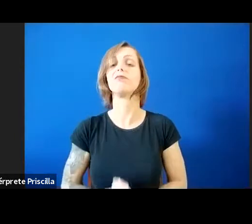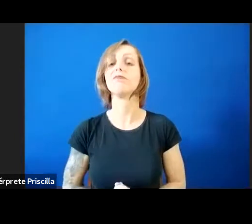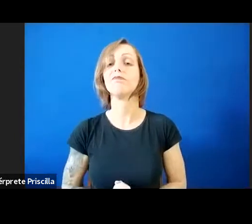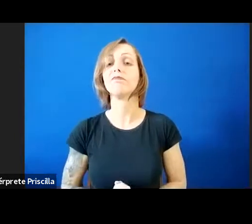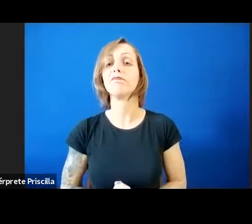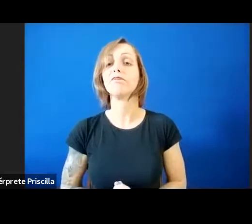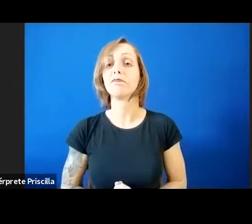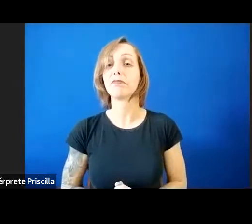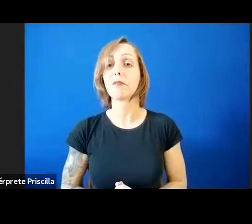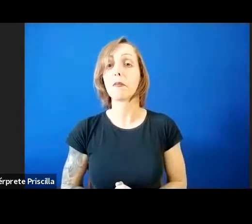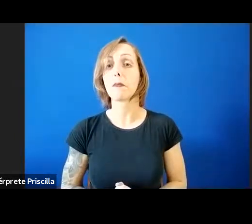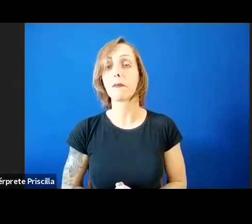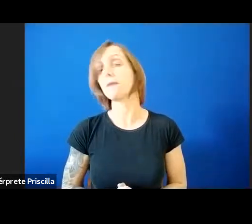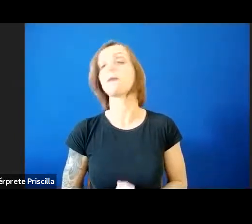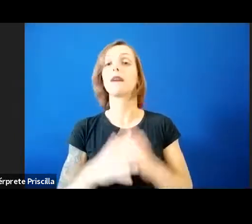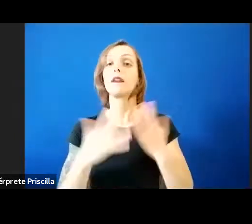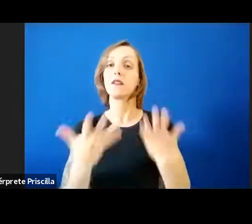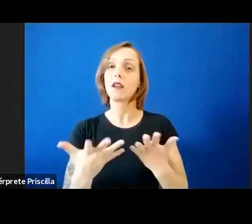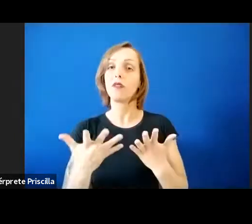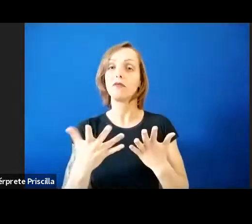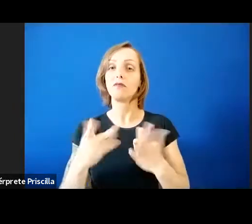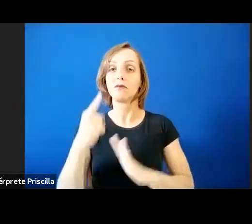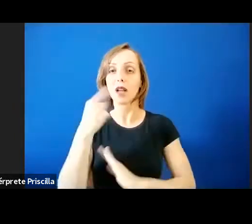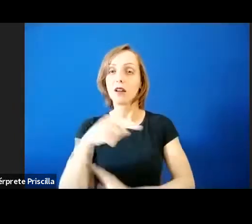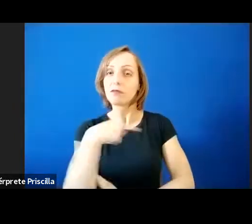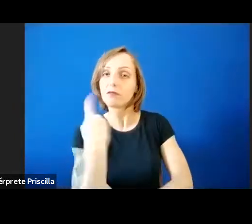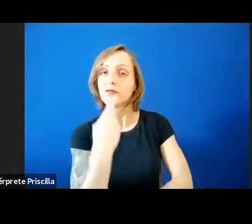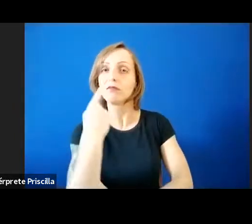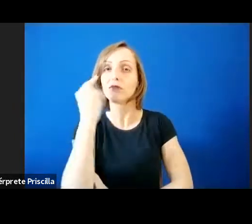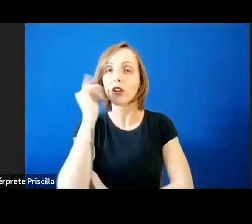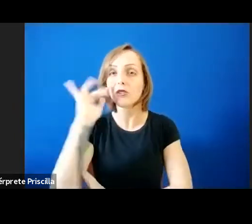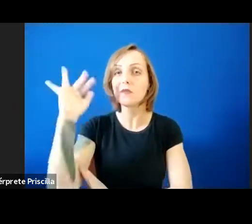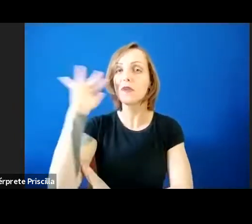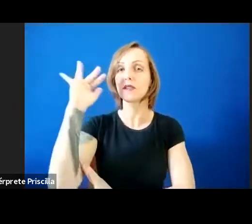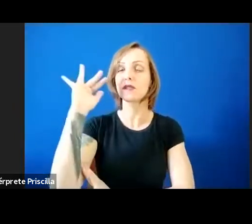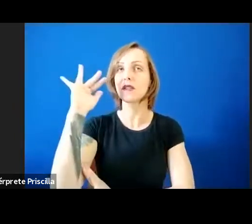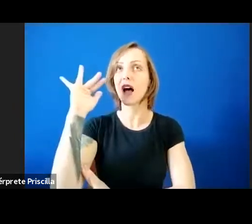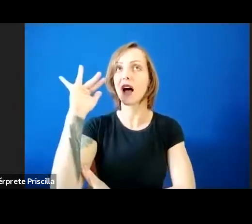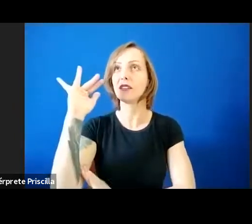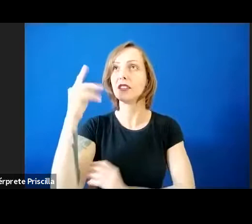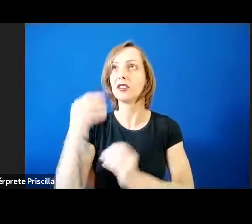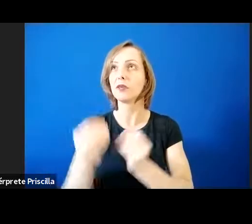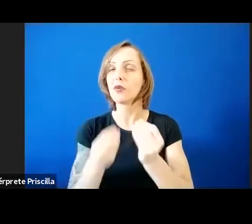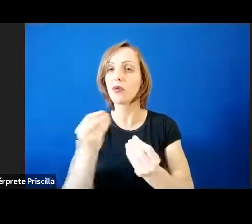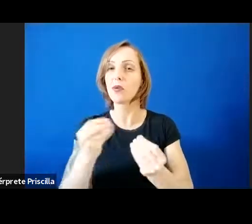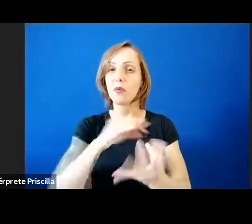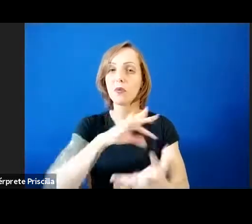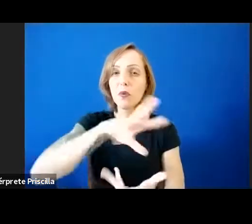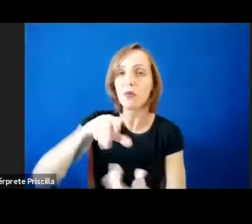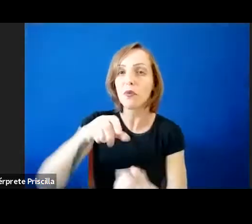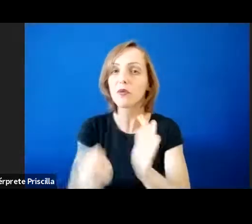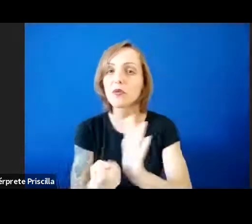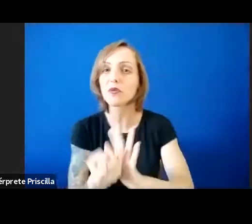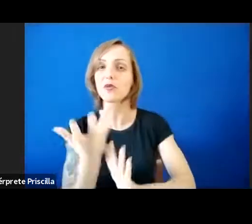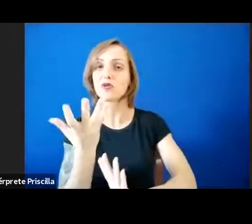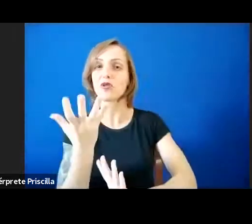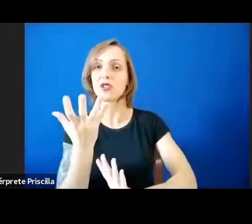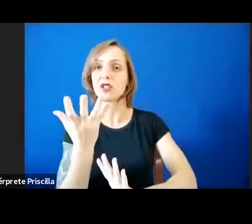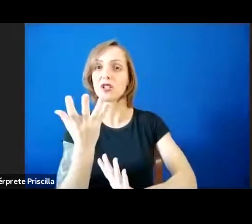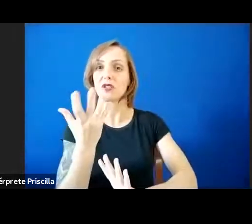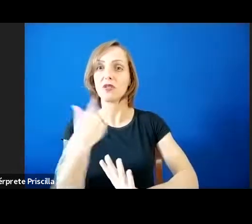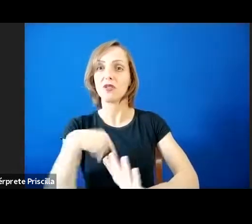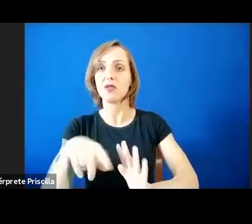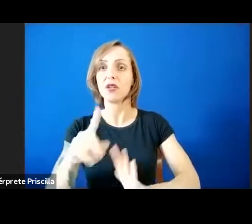para a gente pensar, né, em toda essa relação de como que é a origem do mundo, de como que nós pensamos e de como que nós estamos